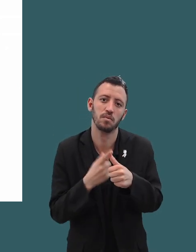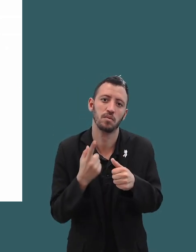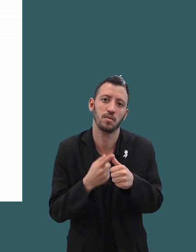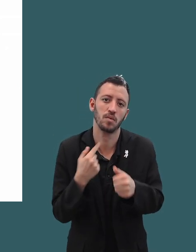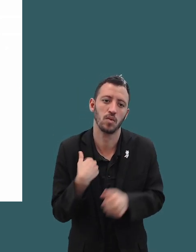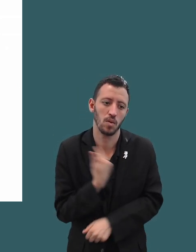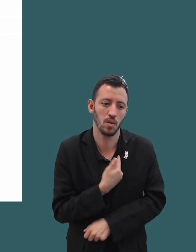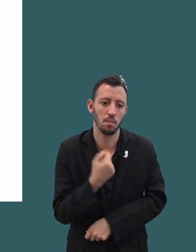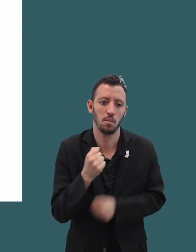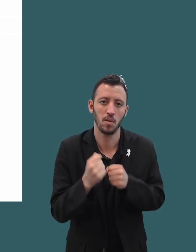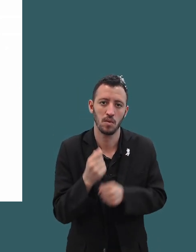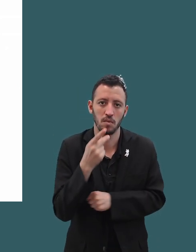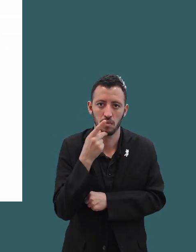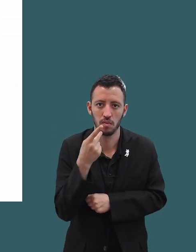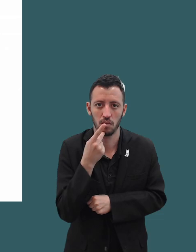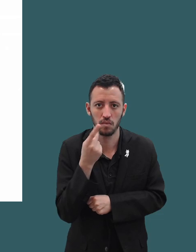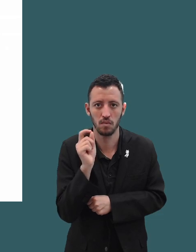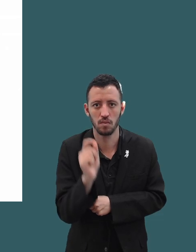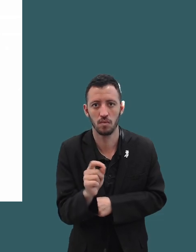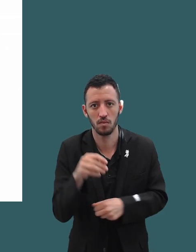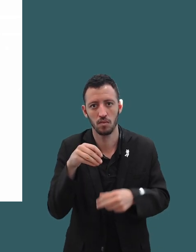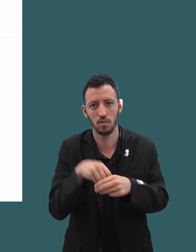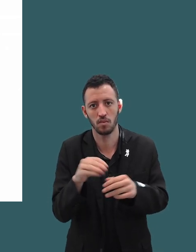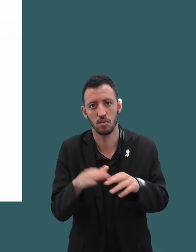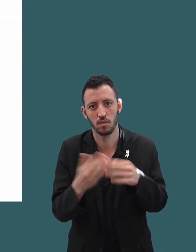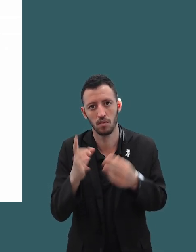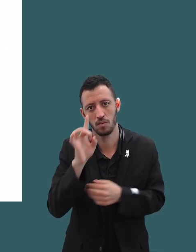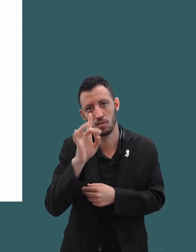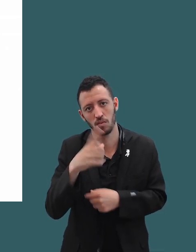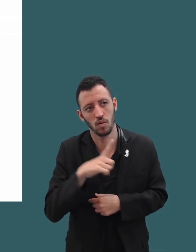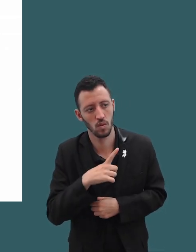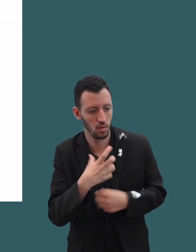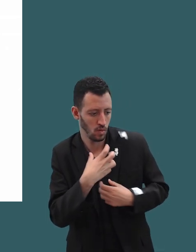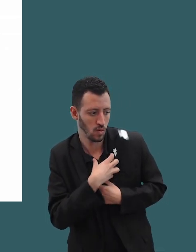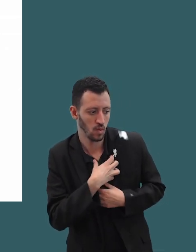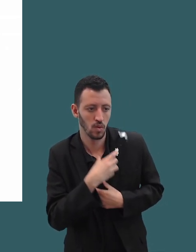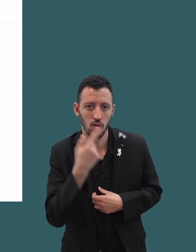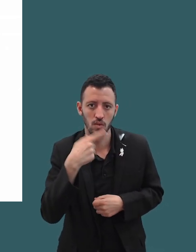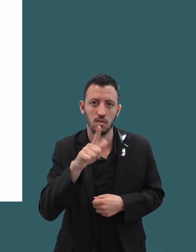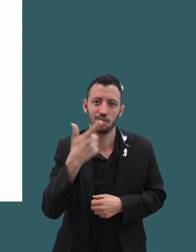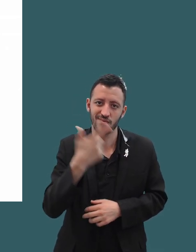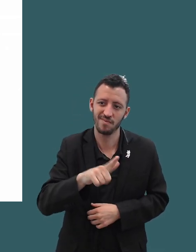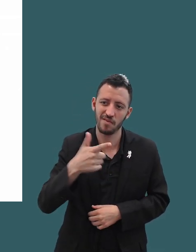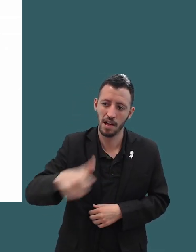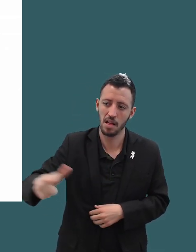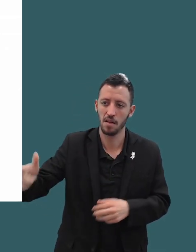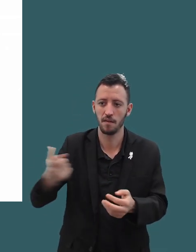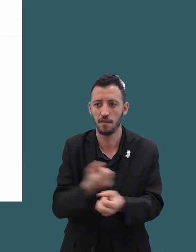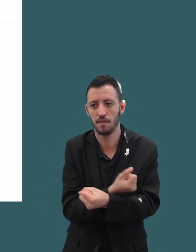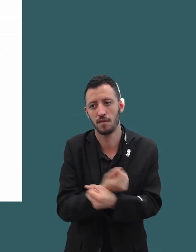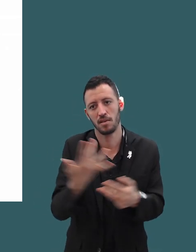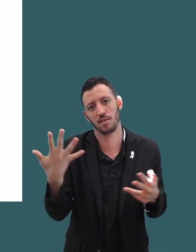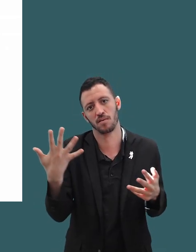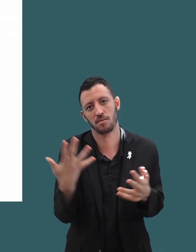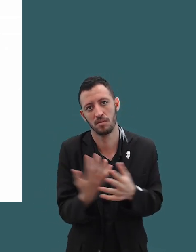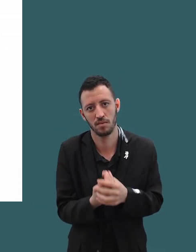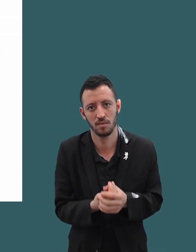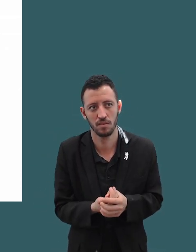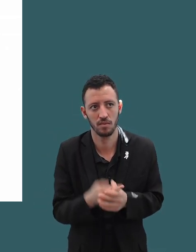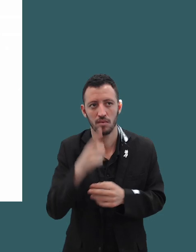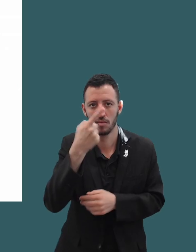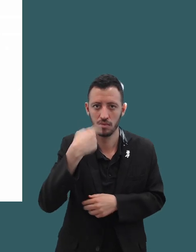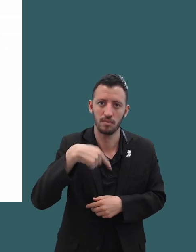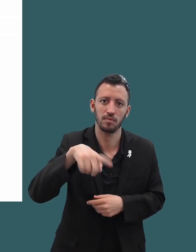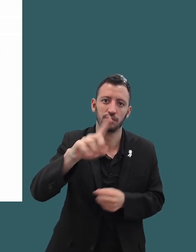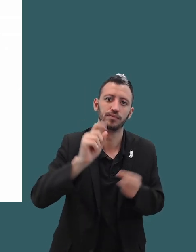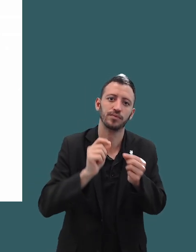gente pode falar de conspirações que só fazem sentido porque elas são repetidas várias vezes. E elas